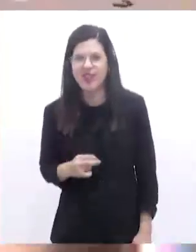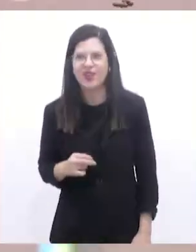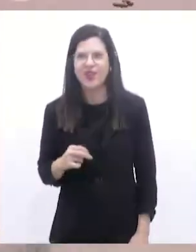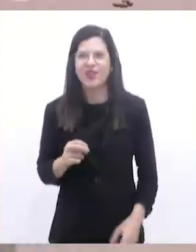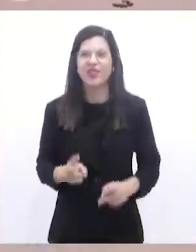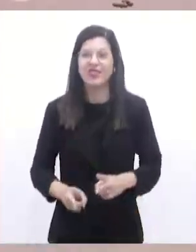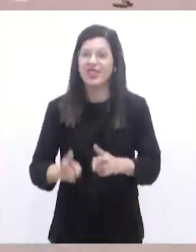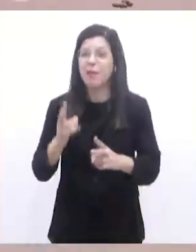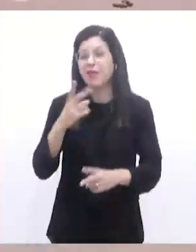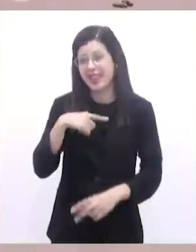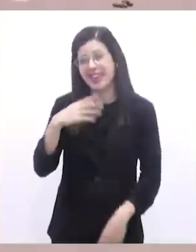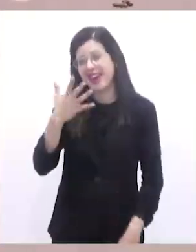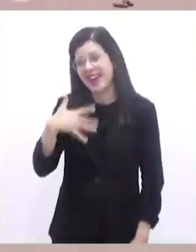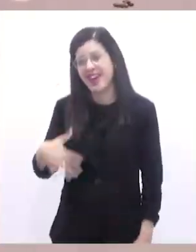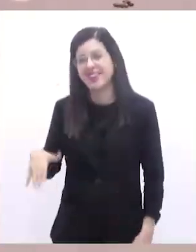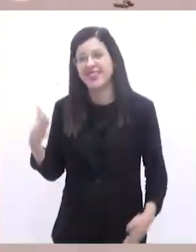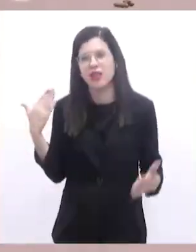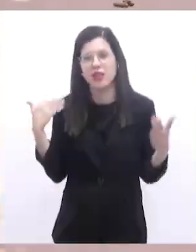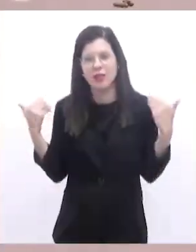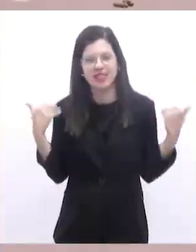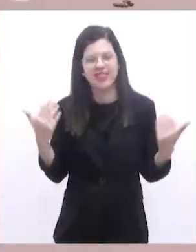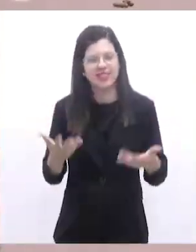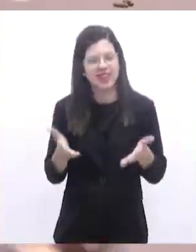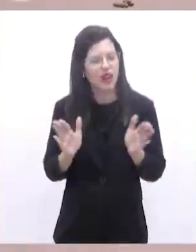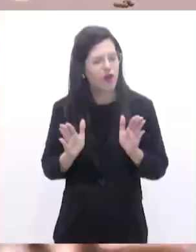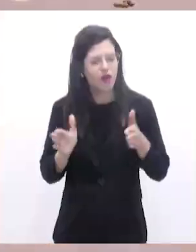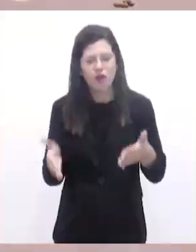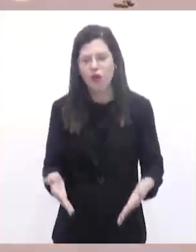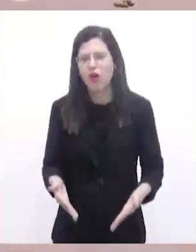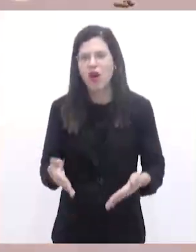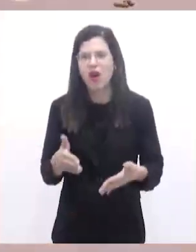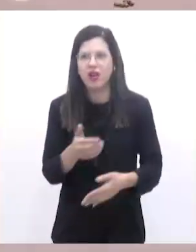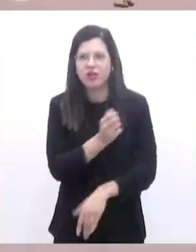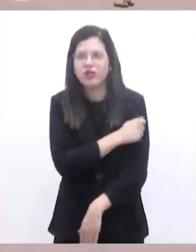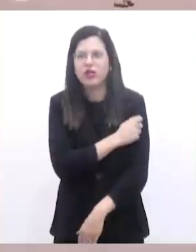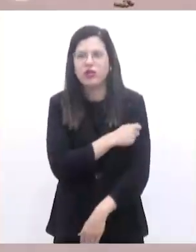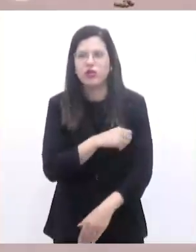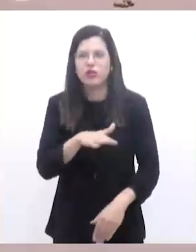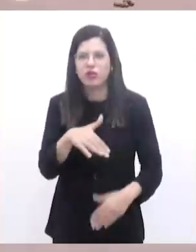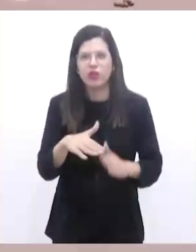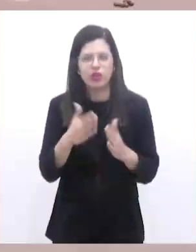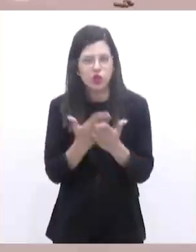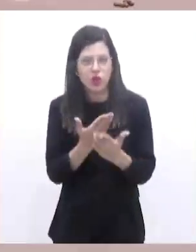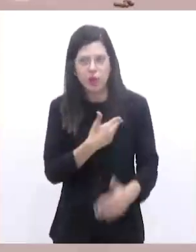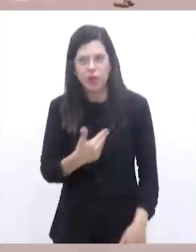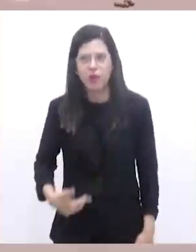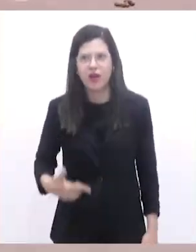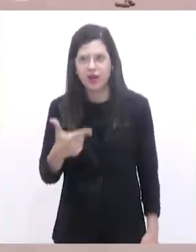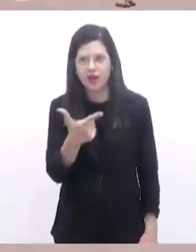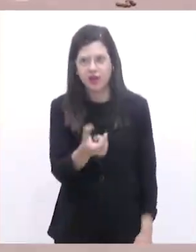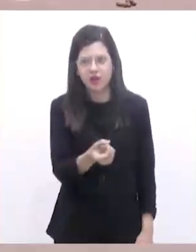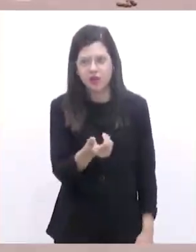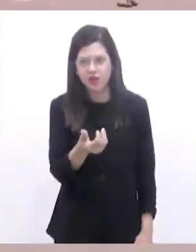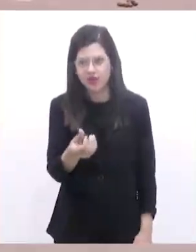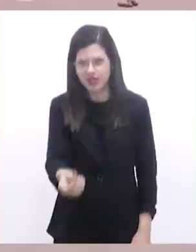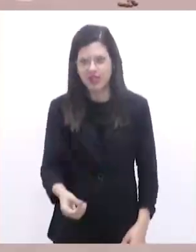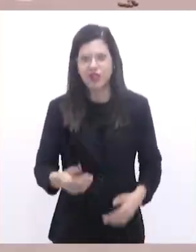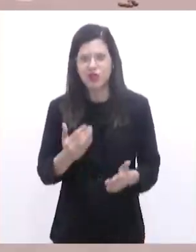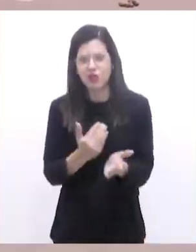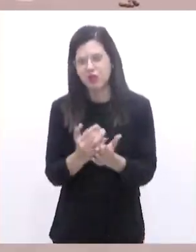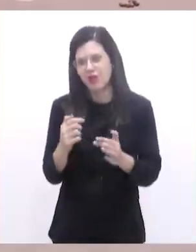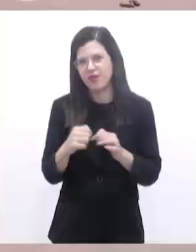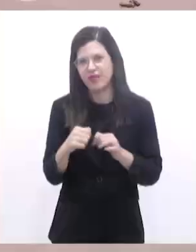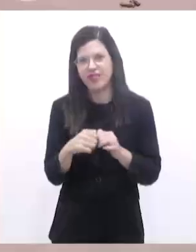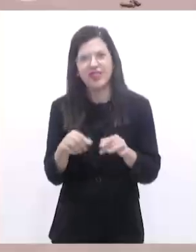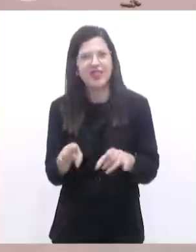aparecem muitas crianças nos passeios, mas a gente queria focar nos estudantes da rede pública. E aí, em 2016, a gente começou a fazer o Rolezinho Carioca e